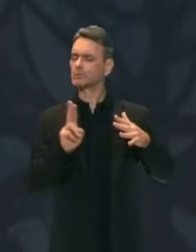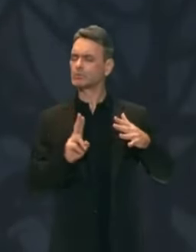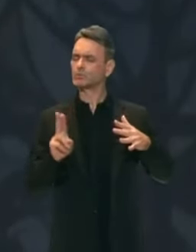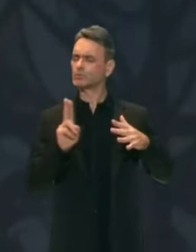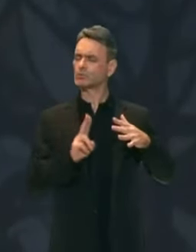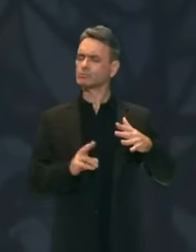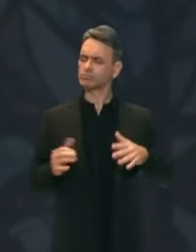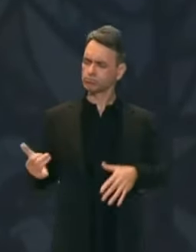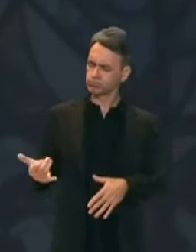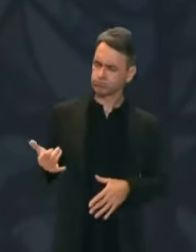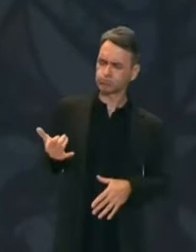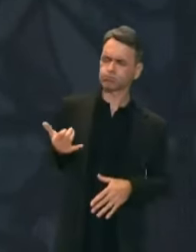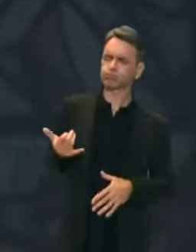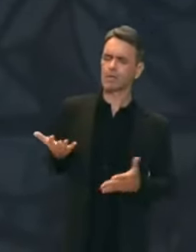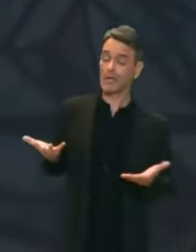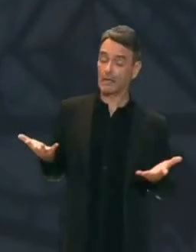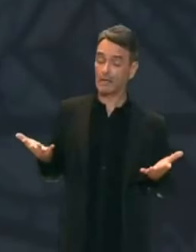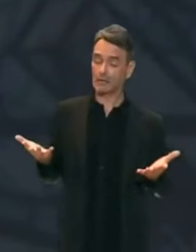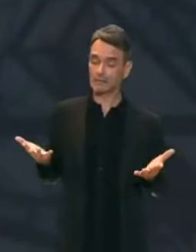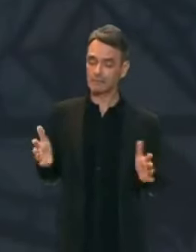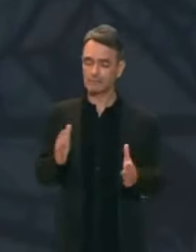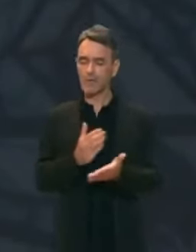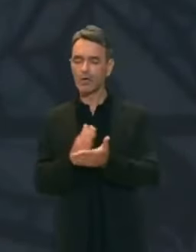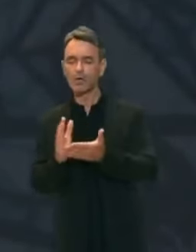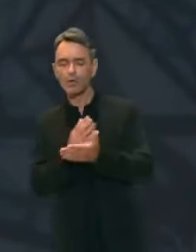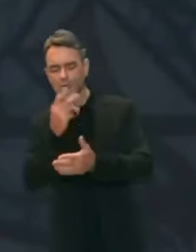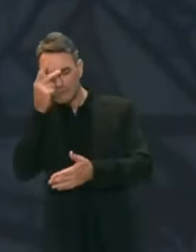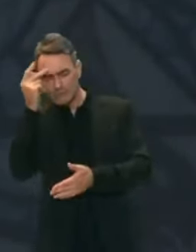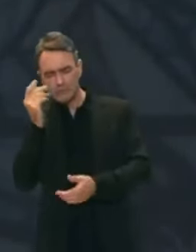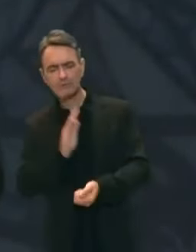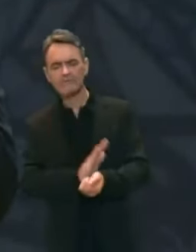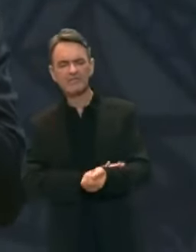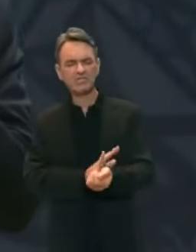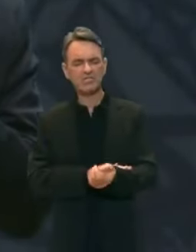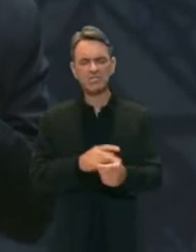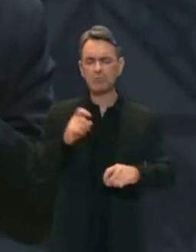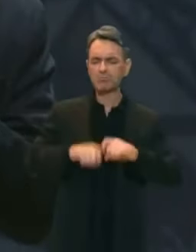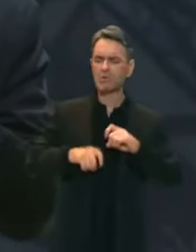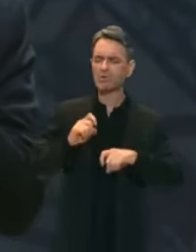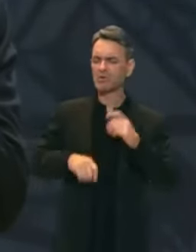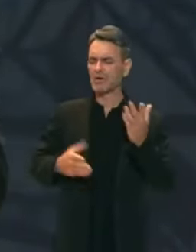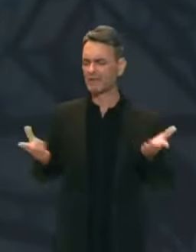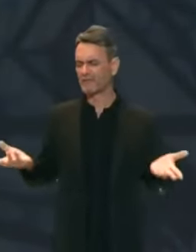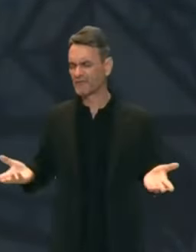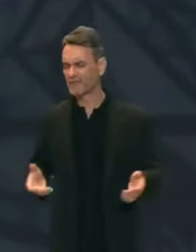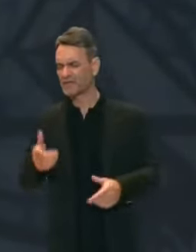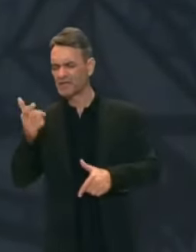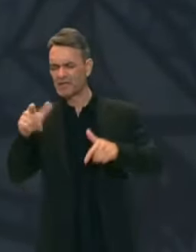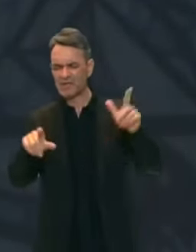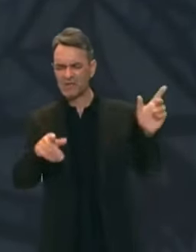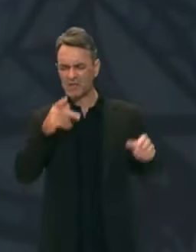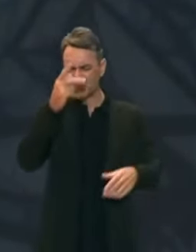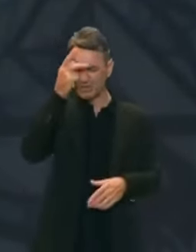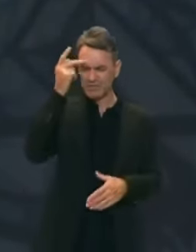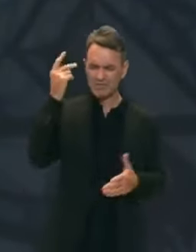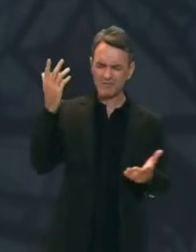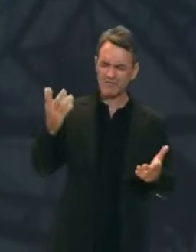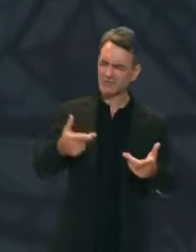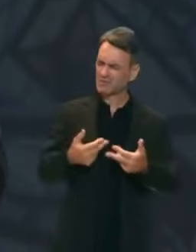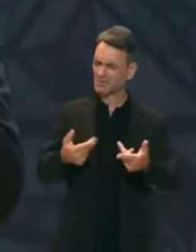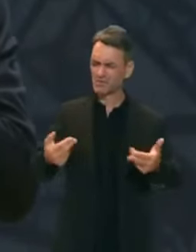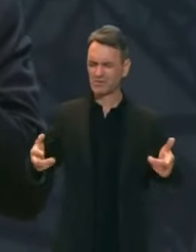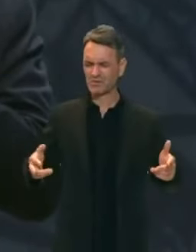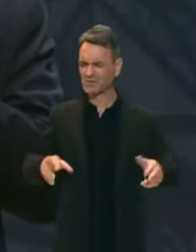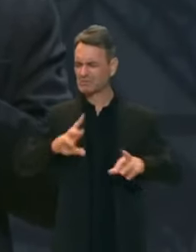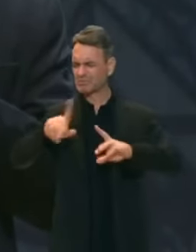celular. Algumas outras pessoas estão viciadas em pornografia, outros estão viciados em tantas